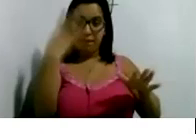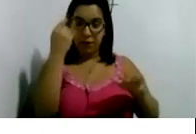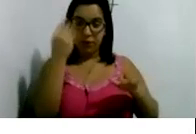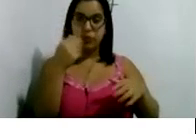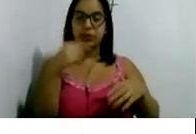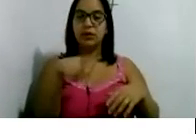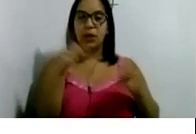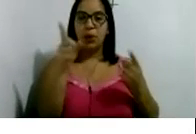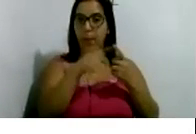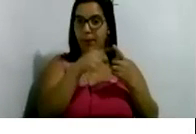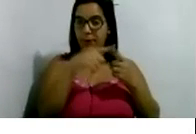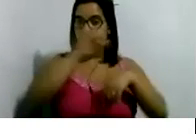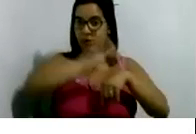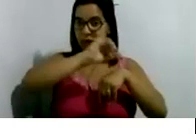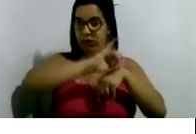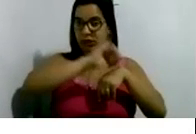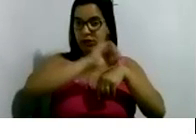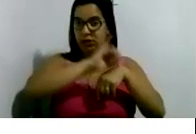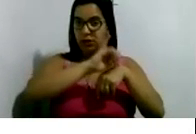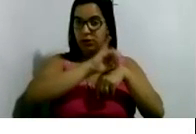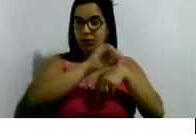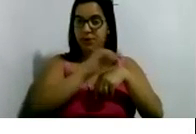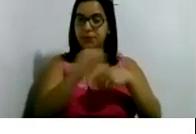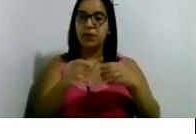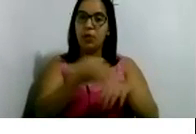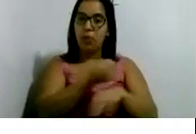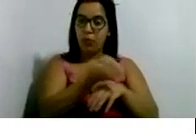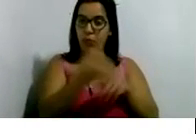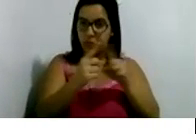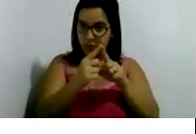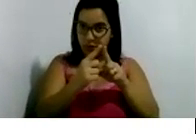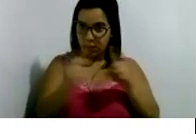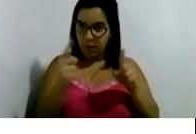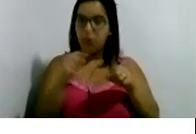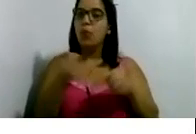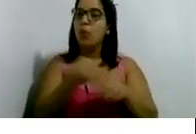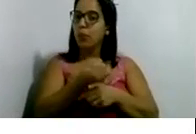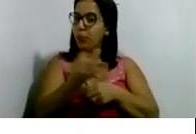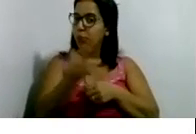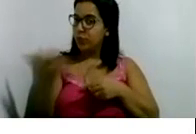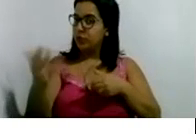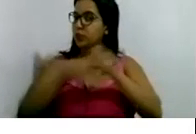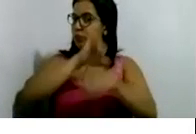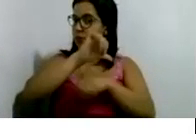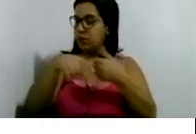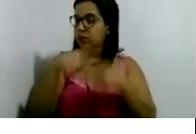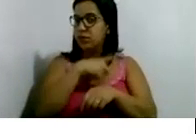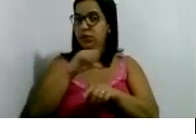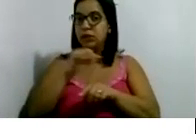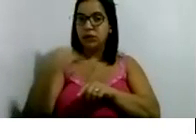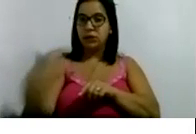espermatócito primário, que é quando a espermatogônia vai aumentar de tamanho e vai sofrer mudança, e depois